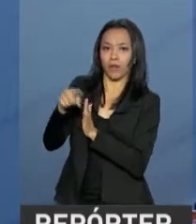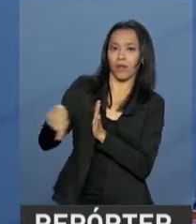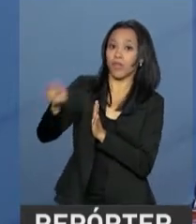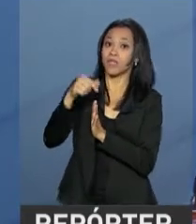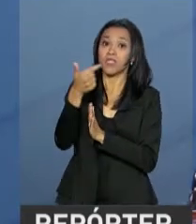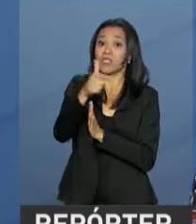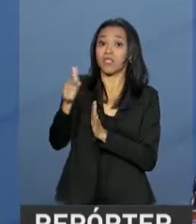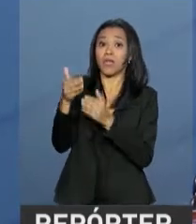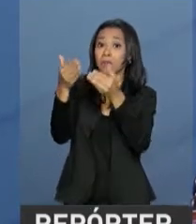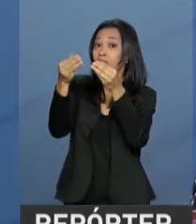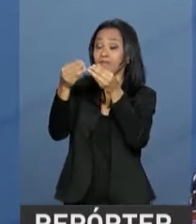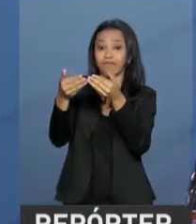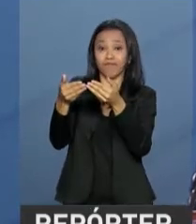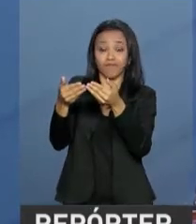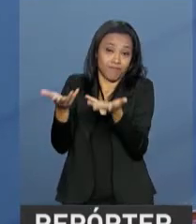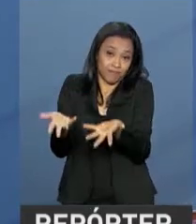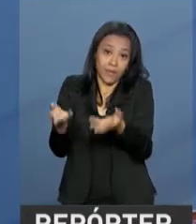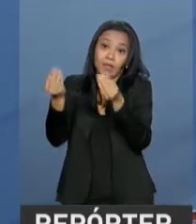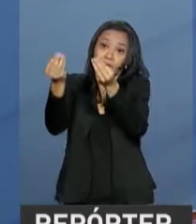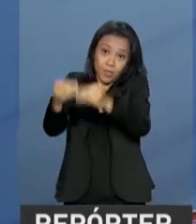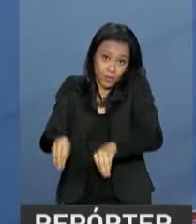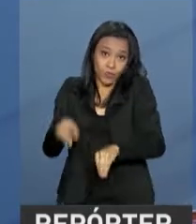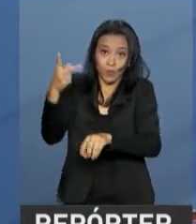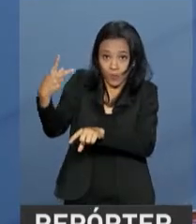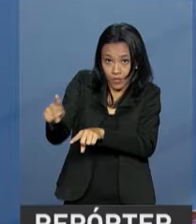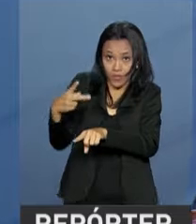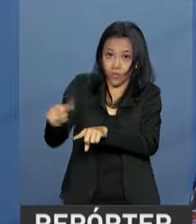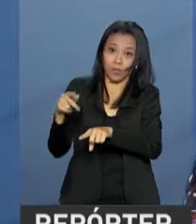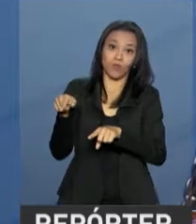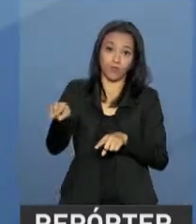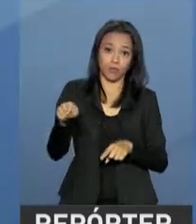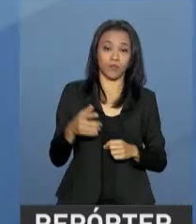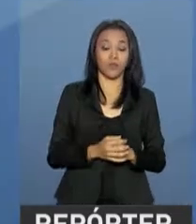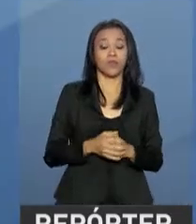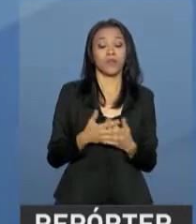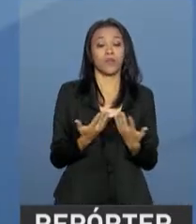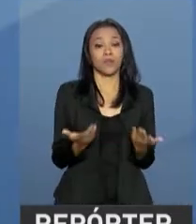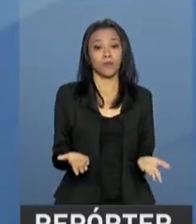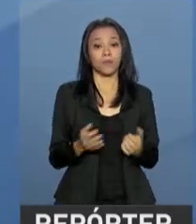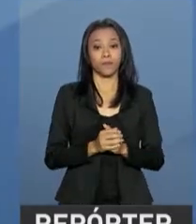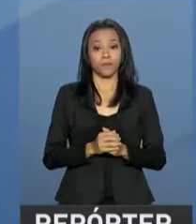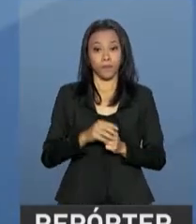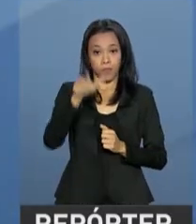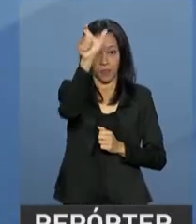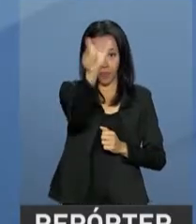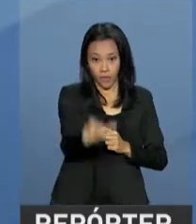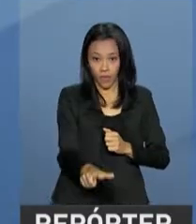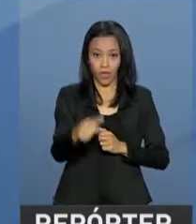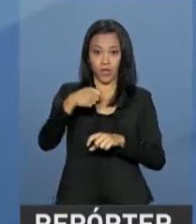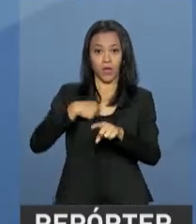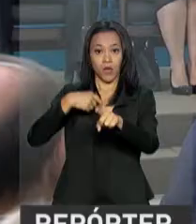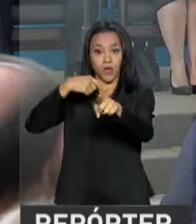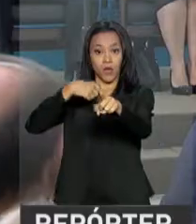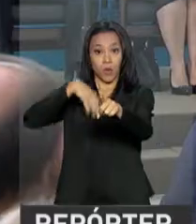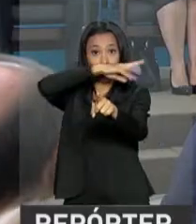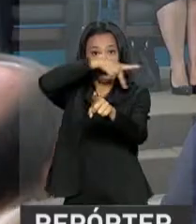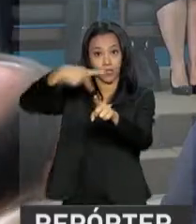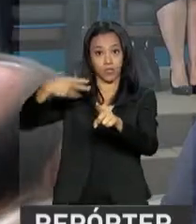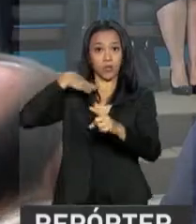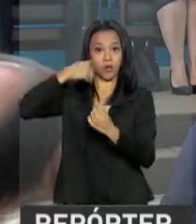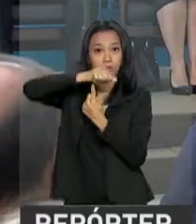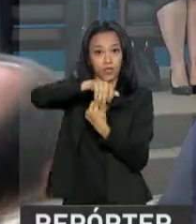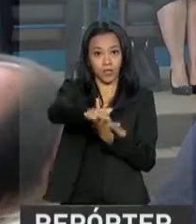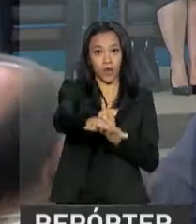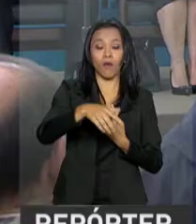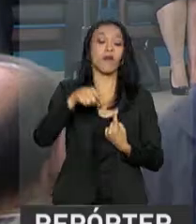risco a estabilidade do sistema financeiro nacional o presidente do banco central destacou que o acordo acaba com